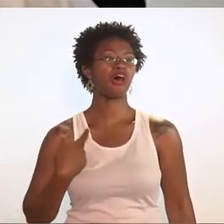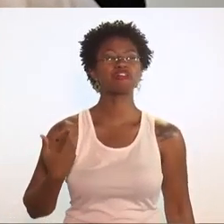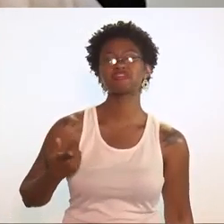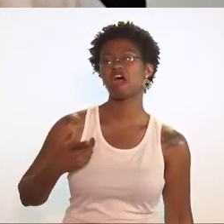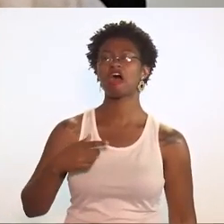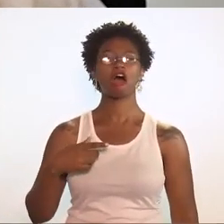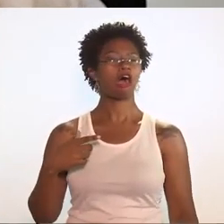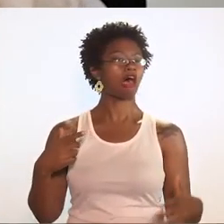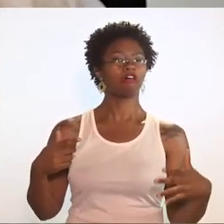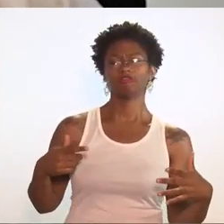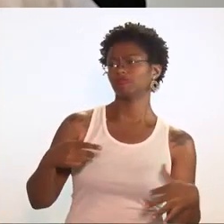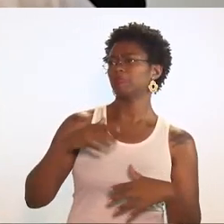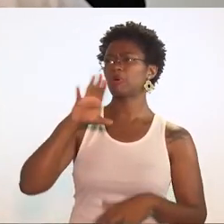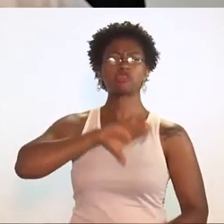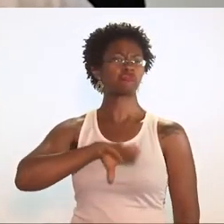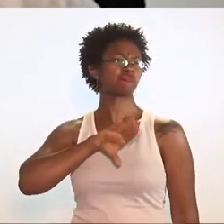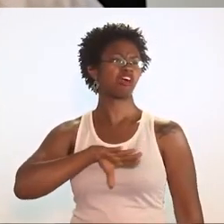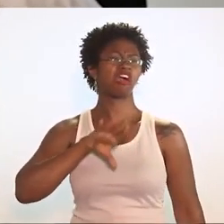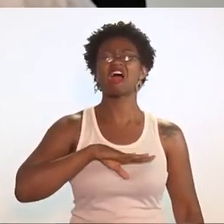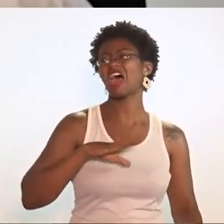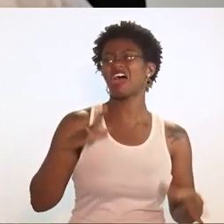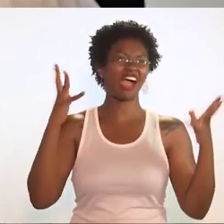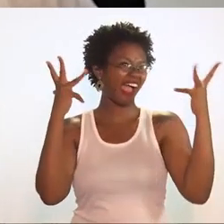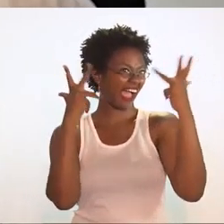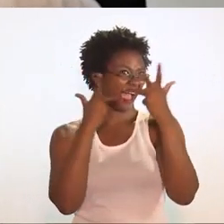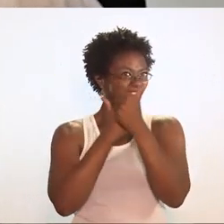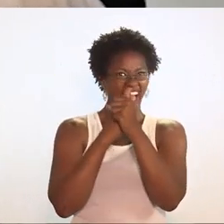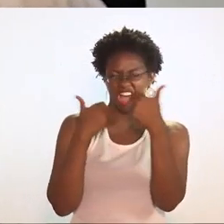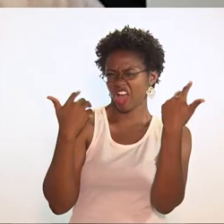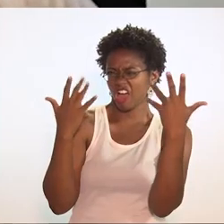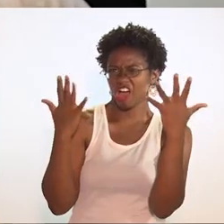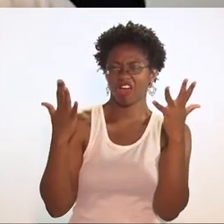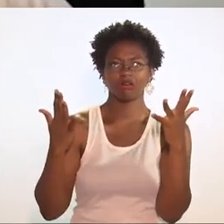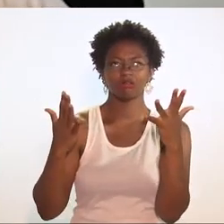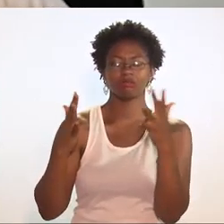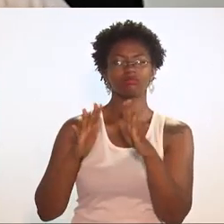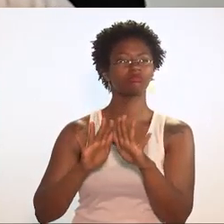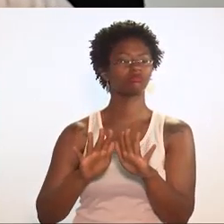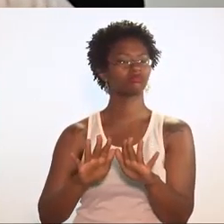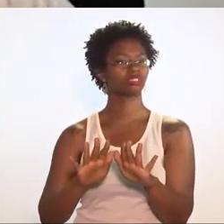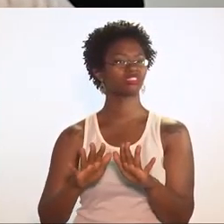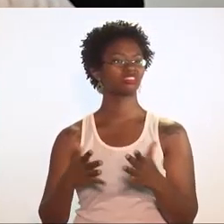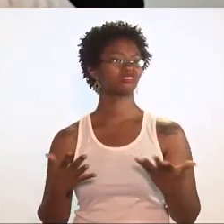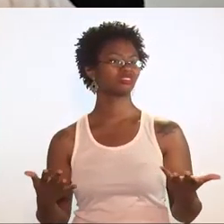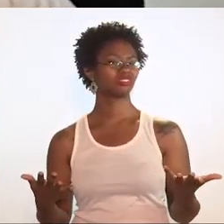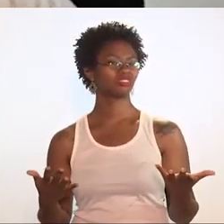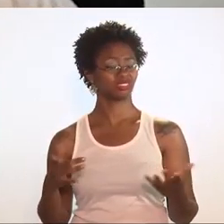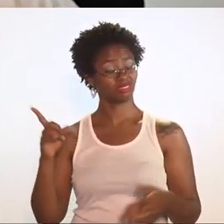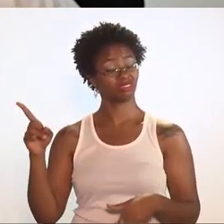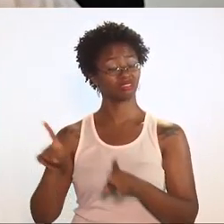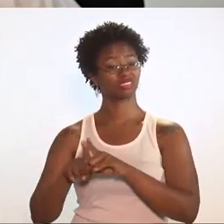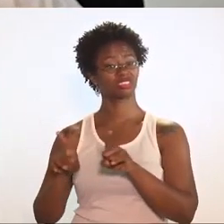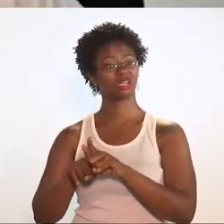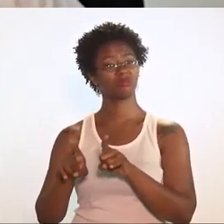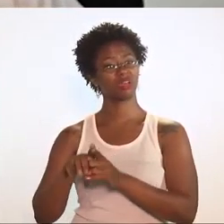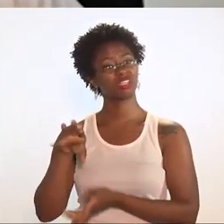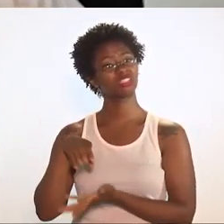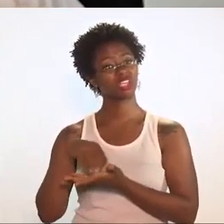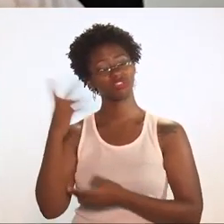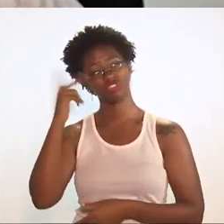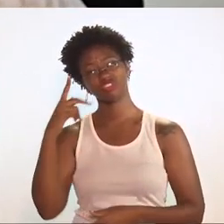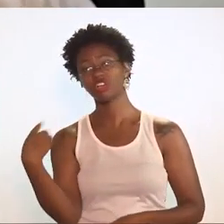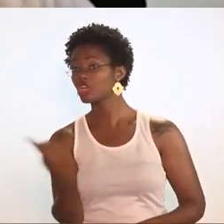conhecer os centros históricos, né? Acha incrível conhecer a história, os